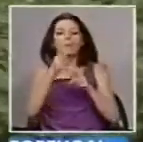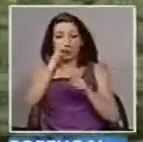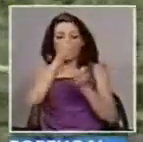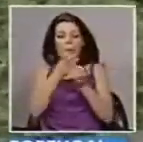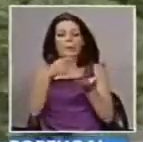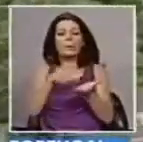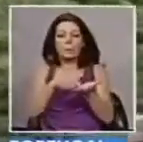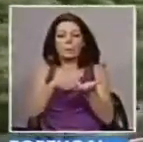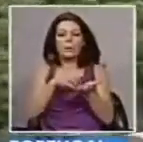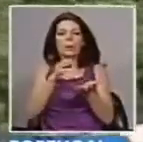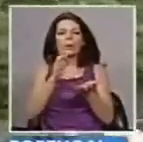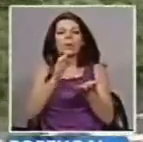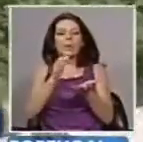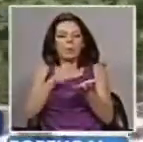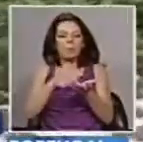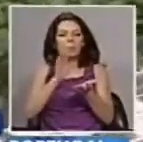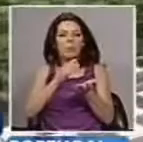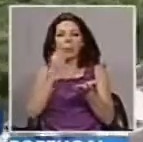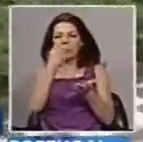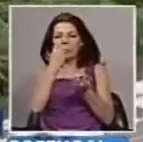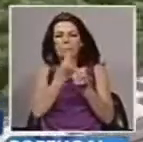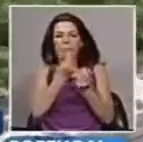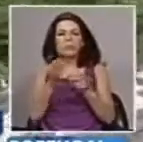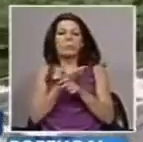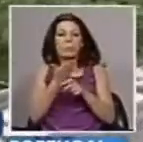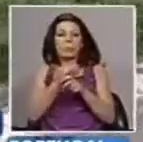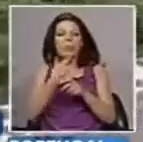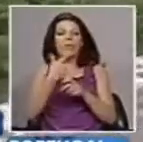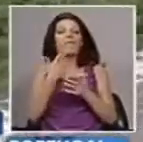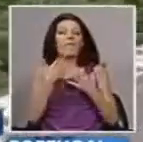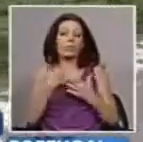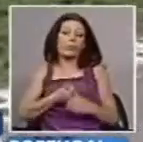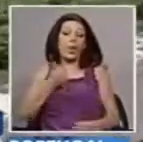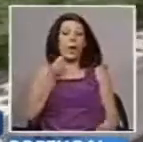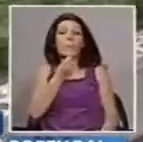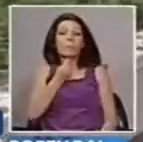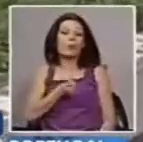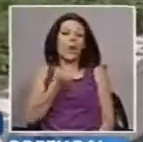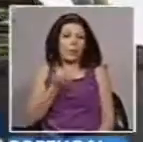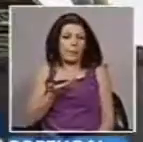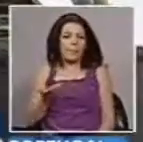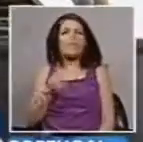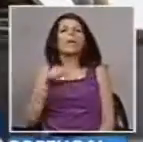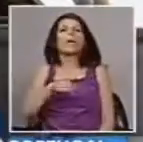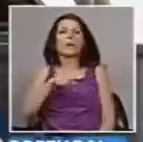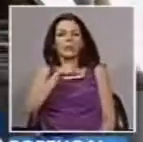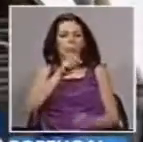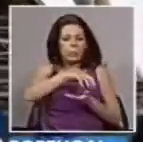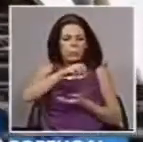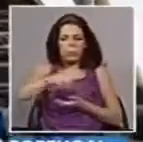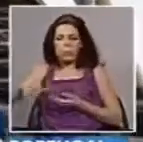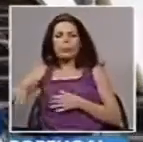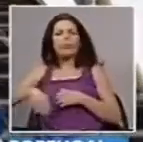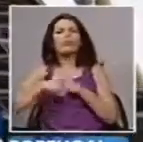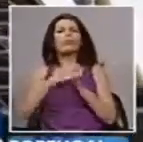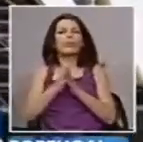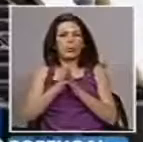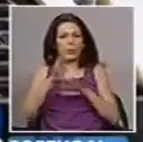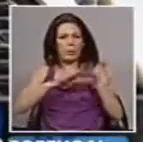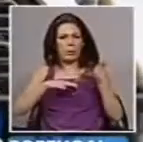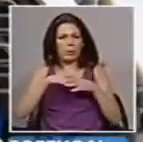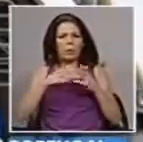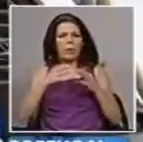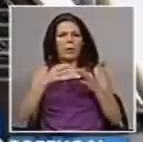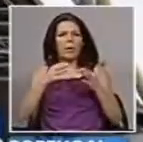plantas aromáticas lo utilizamos por seu aroma, e mais fresca, mais aroma têm. E aqui é tudo semeado de uma forma